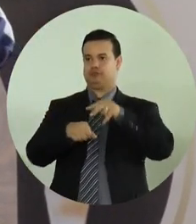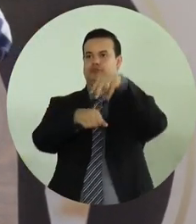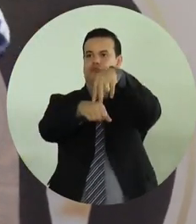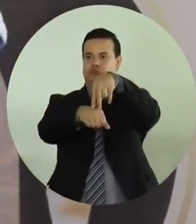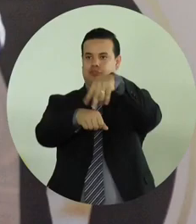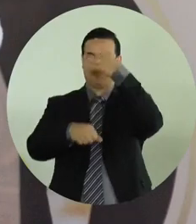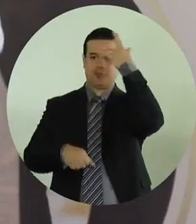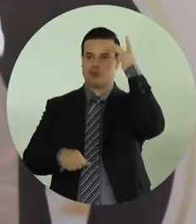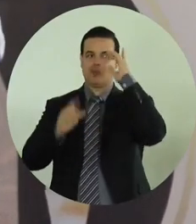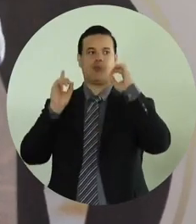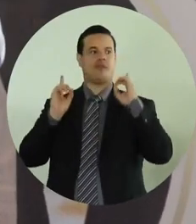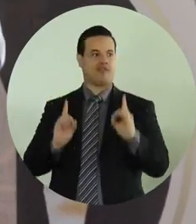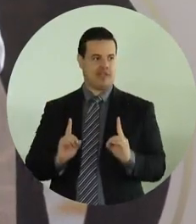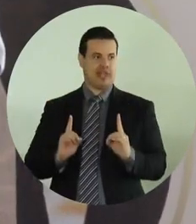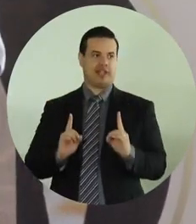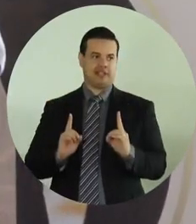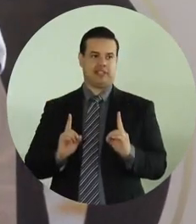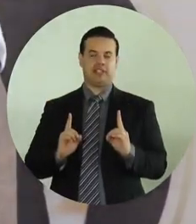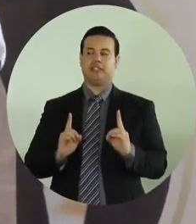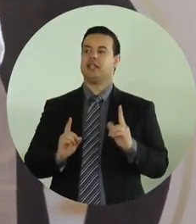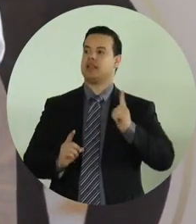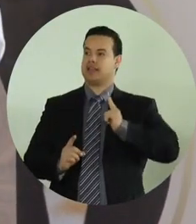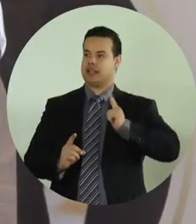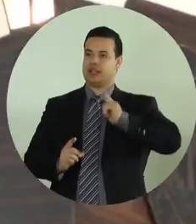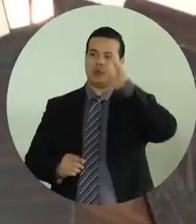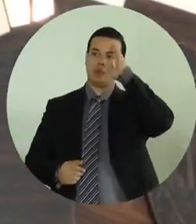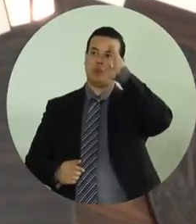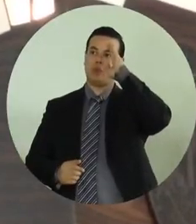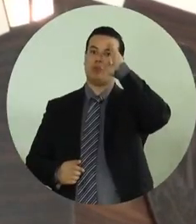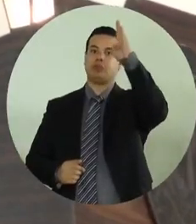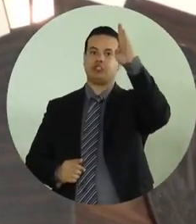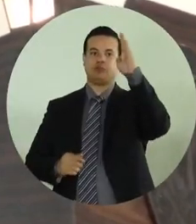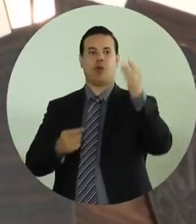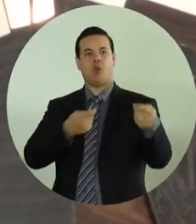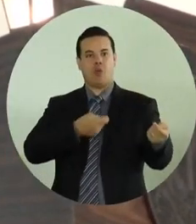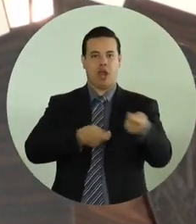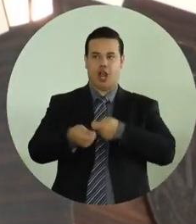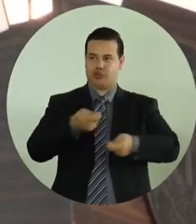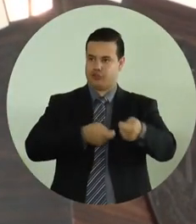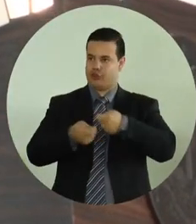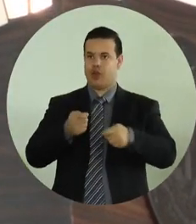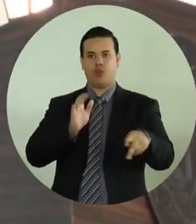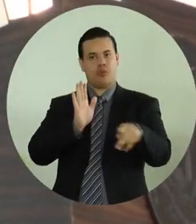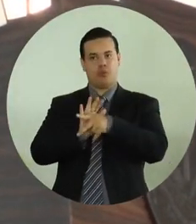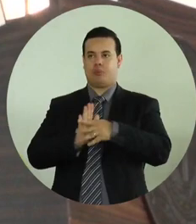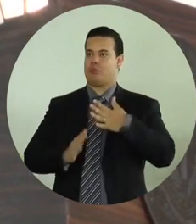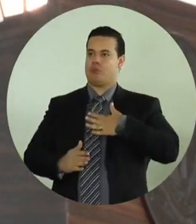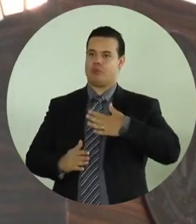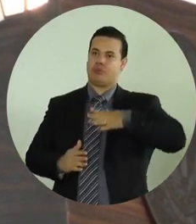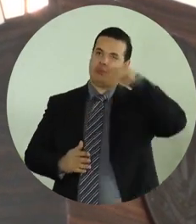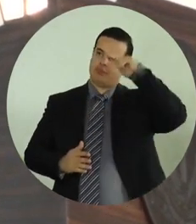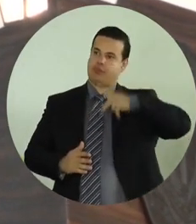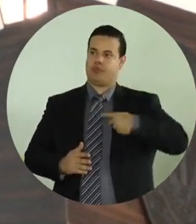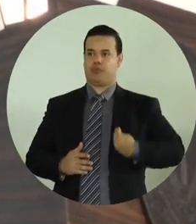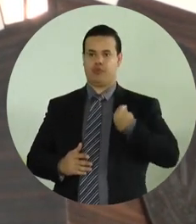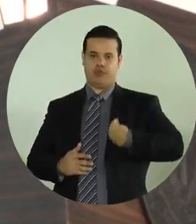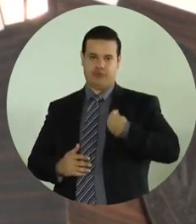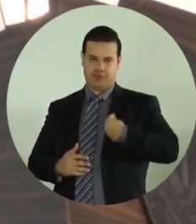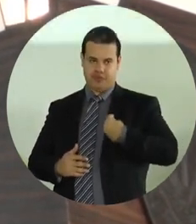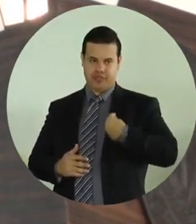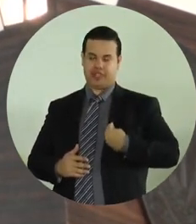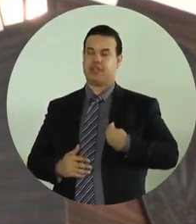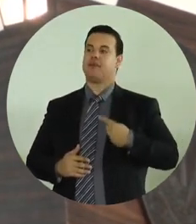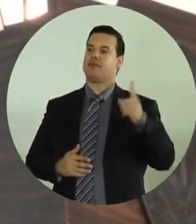como protagonista, como o principal articulador da sua própria vida, e ele manda a todos os